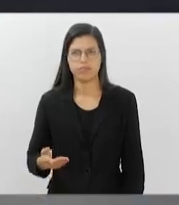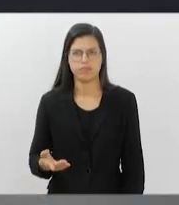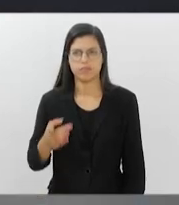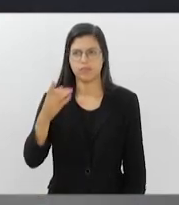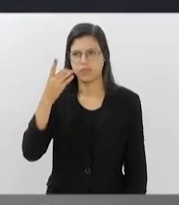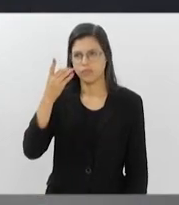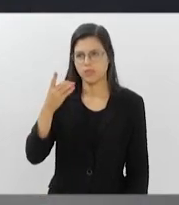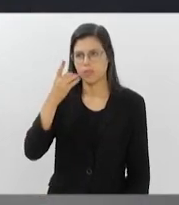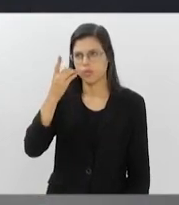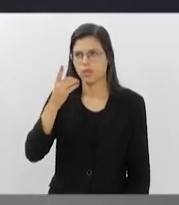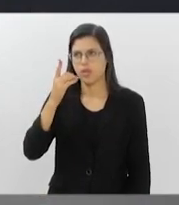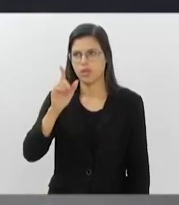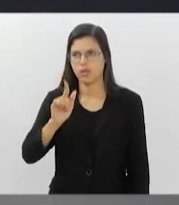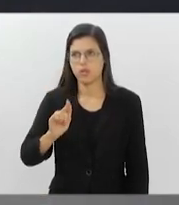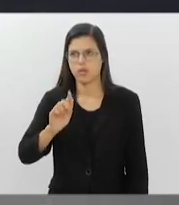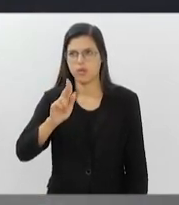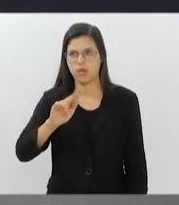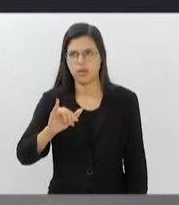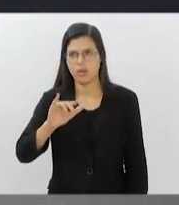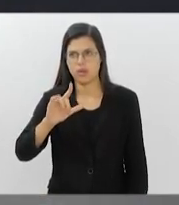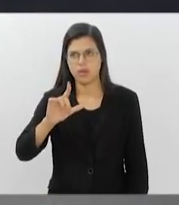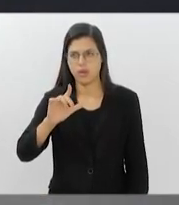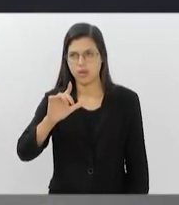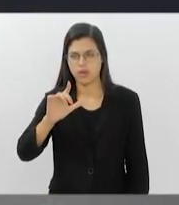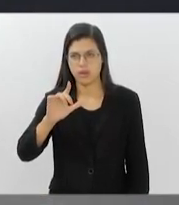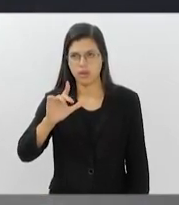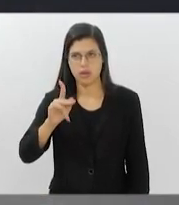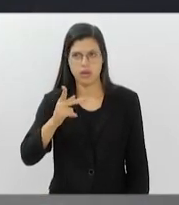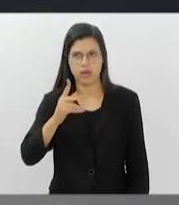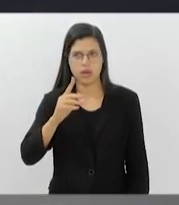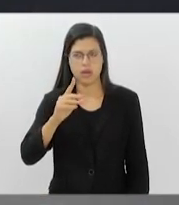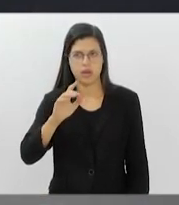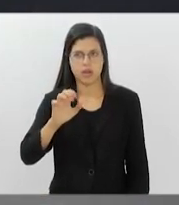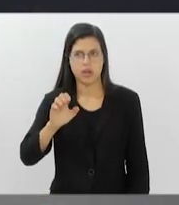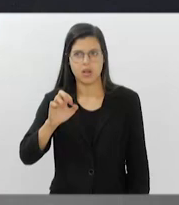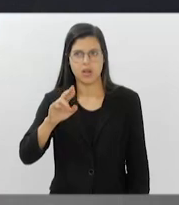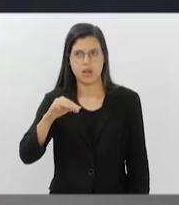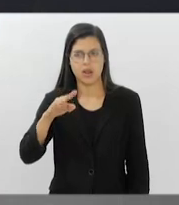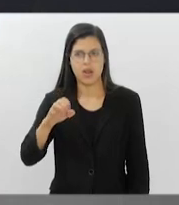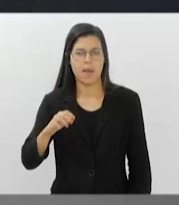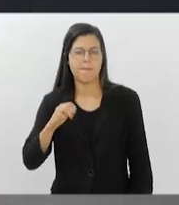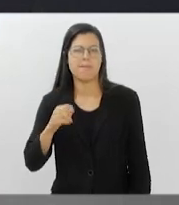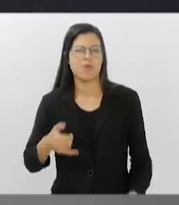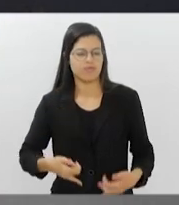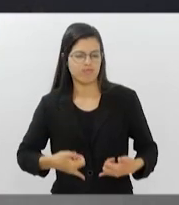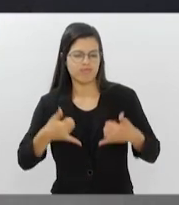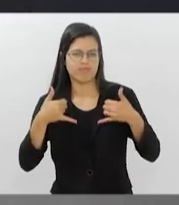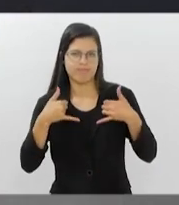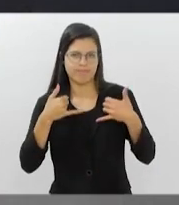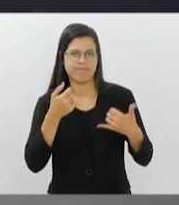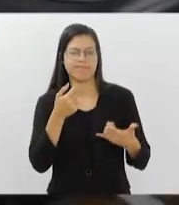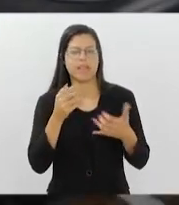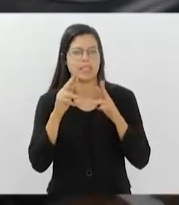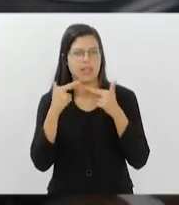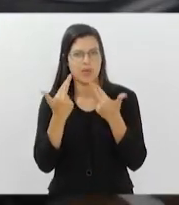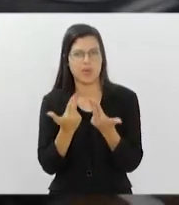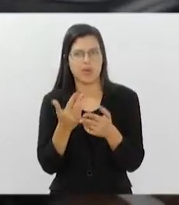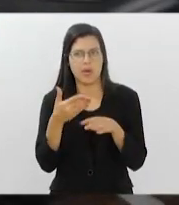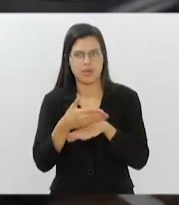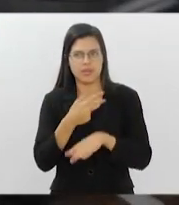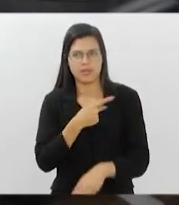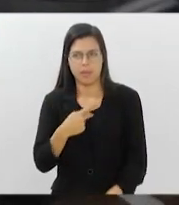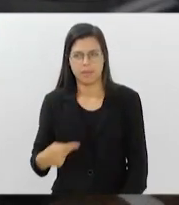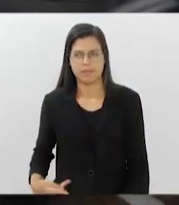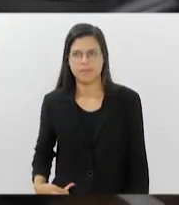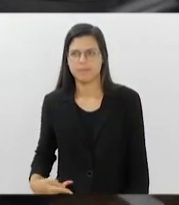Delarore. Uma honra para mim vir nessa sessão ser presidida pelo senhor, meu professor. Como o deputado Amorim já